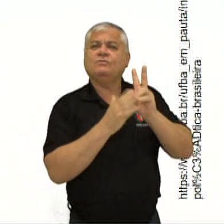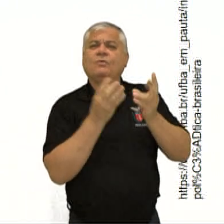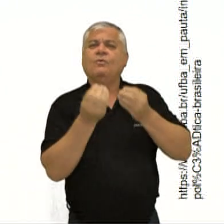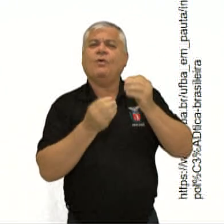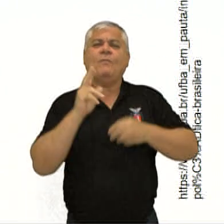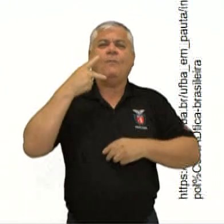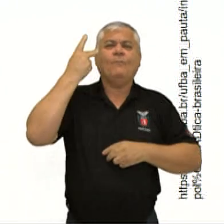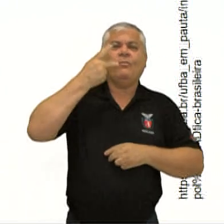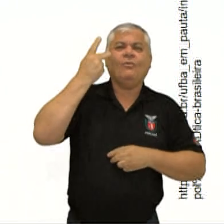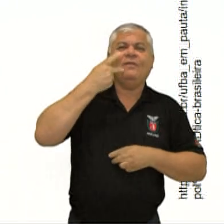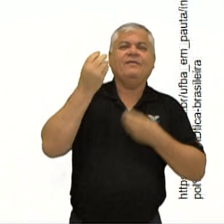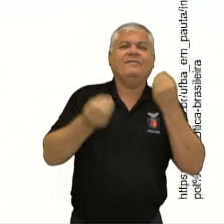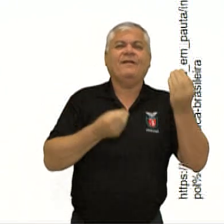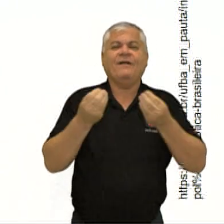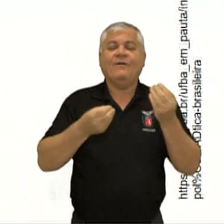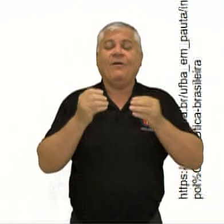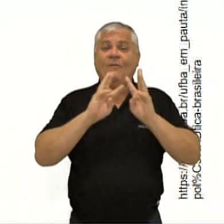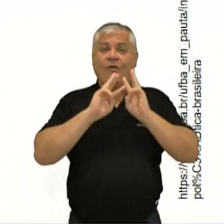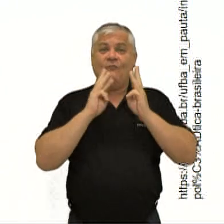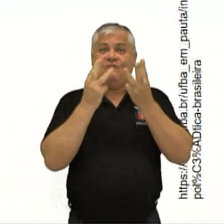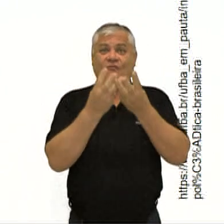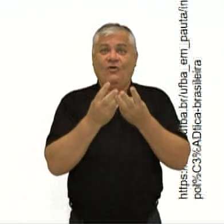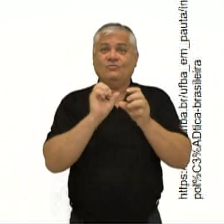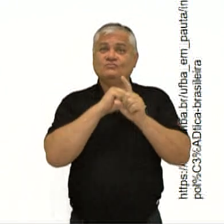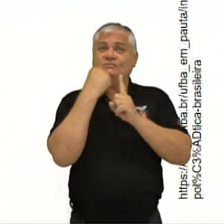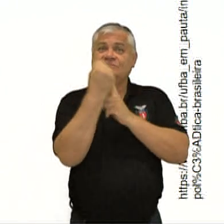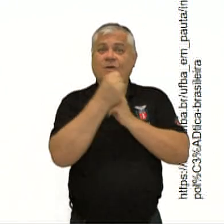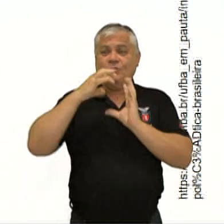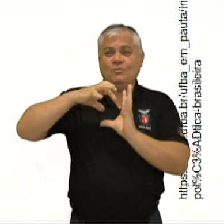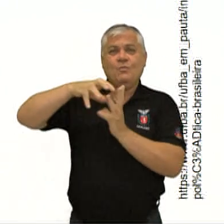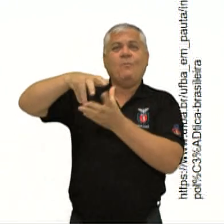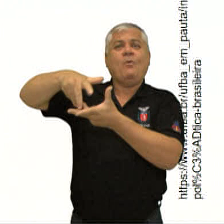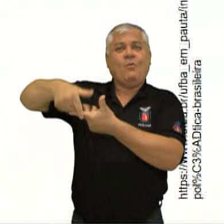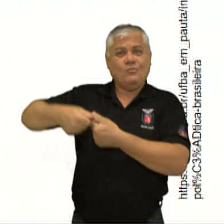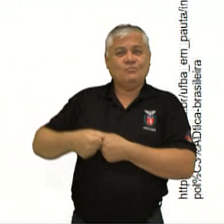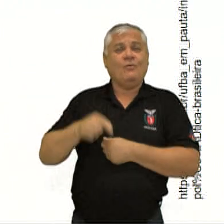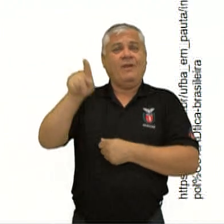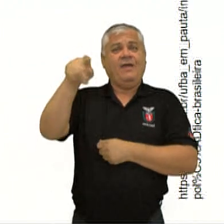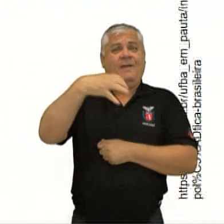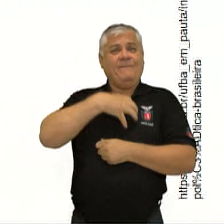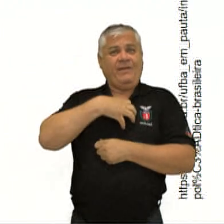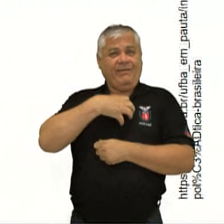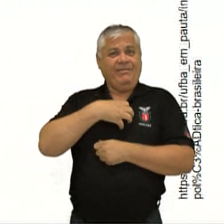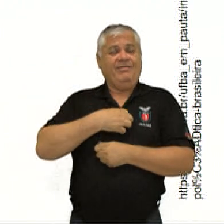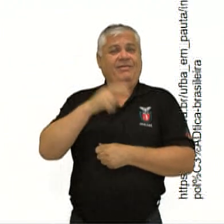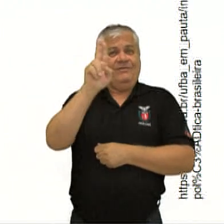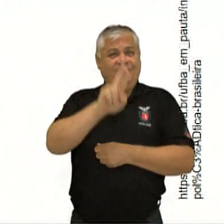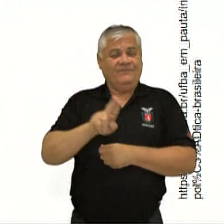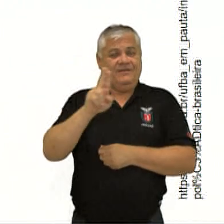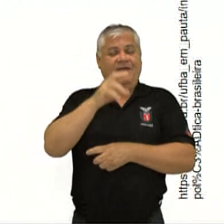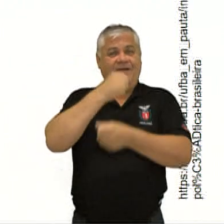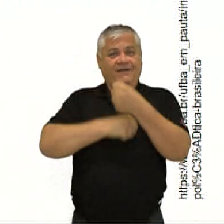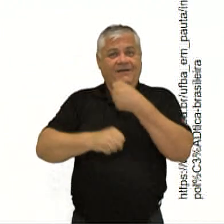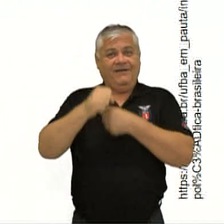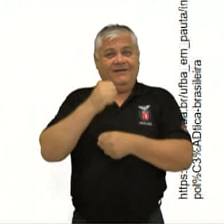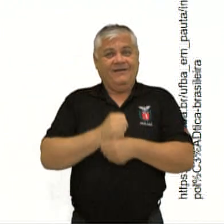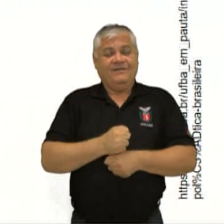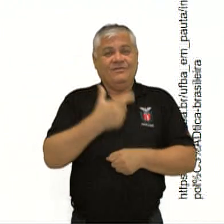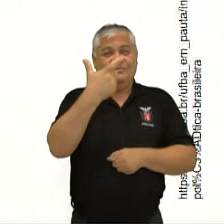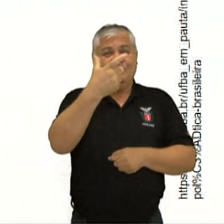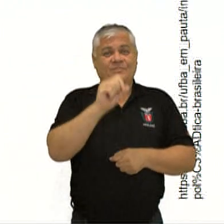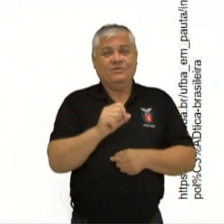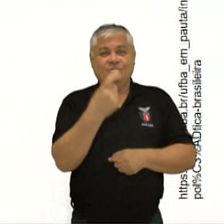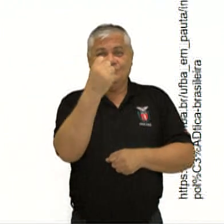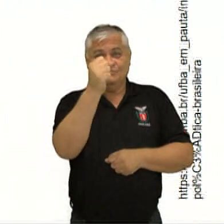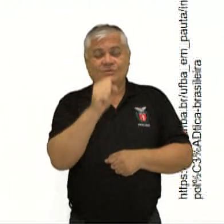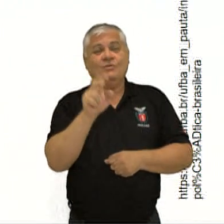político contemporâneo no Fórum Social Mundial na Universidade Federal da Bahia em 2018. Também estão utilizando